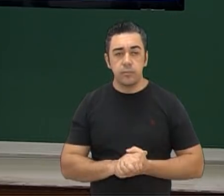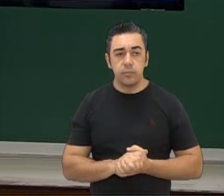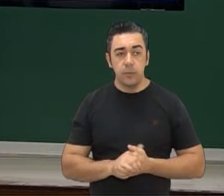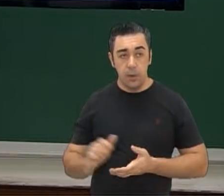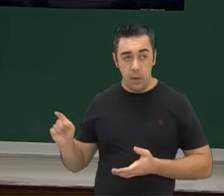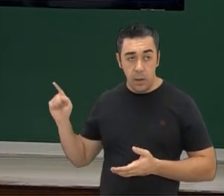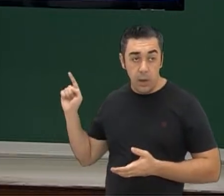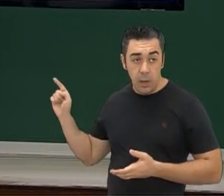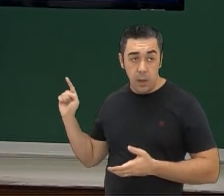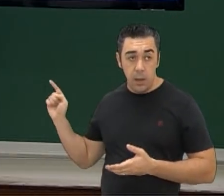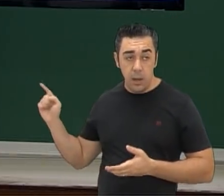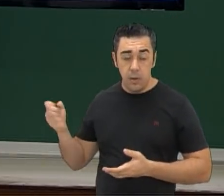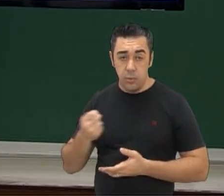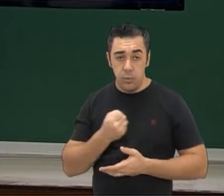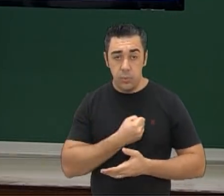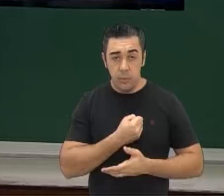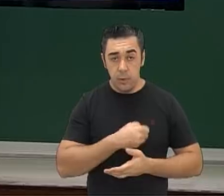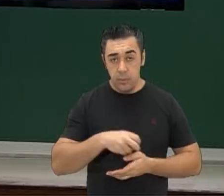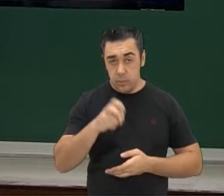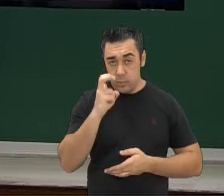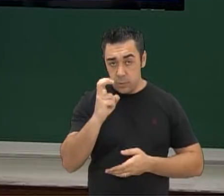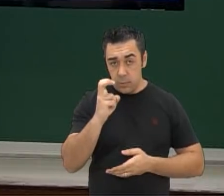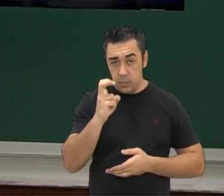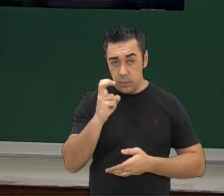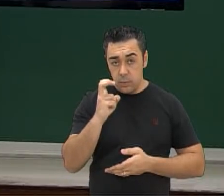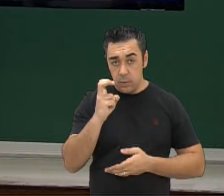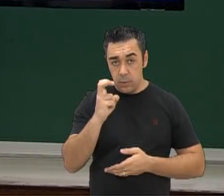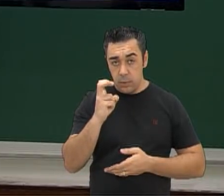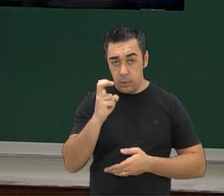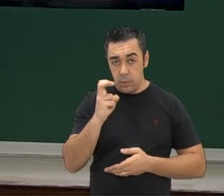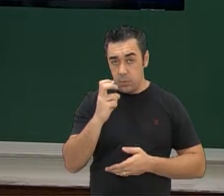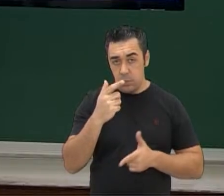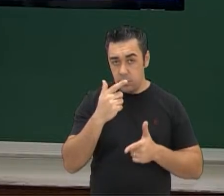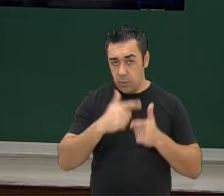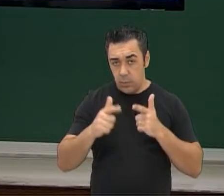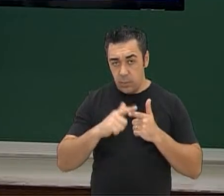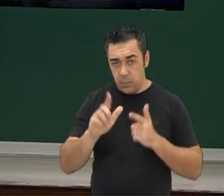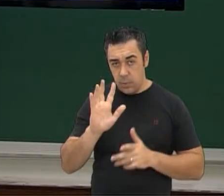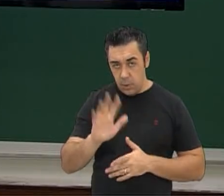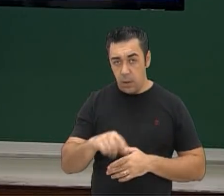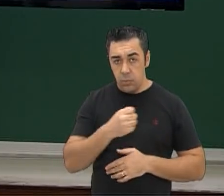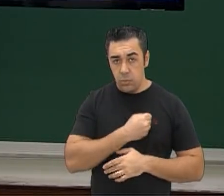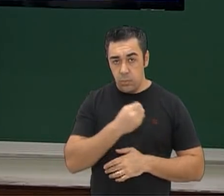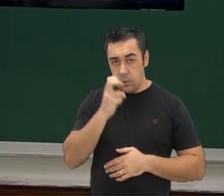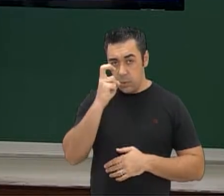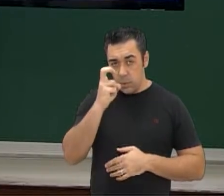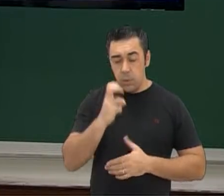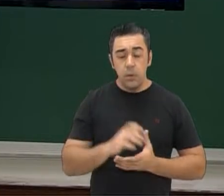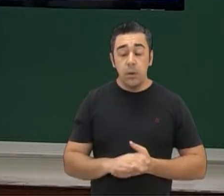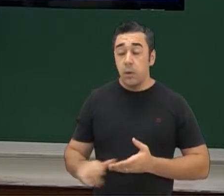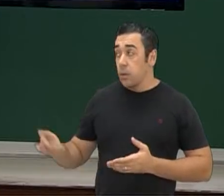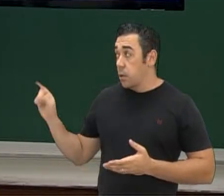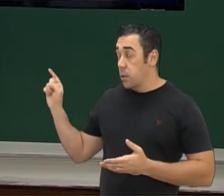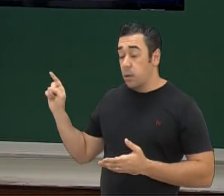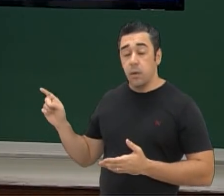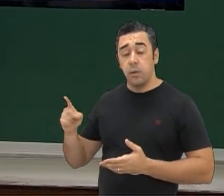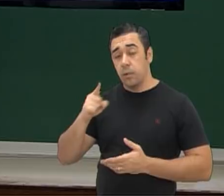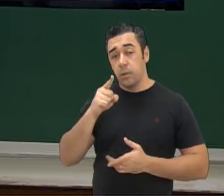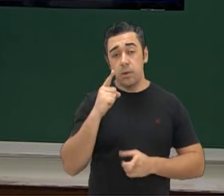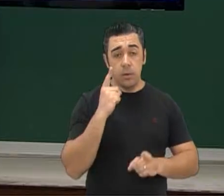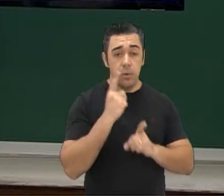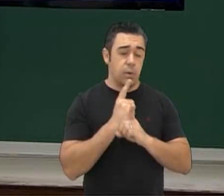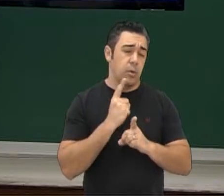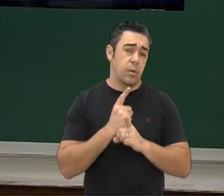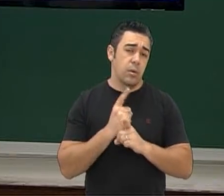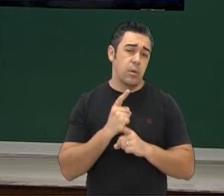Nesse exercício número 5, está errado aqui, mas é número 5, tá? No exercício 5,